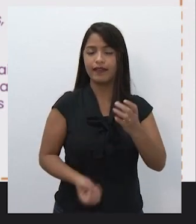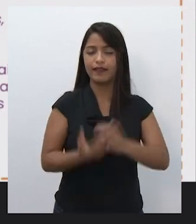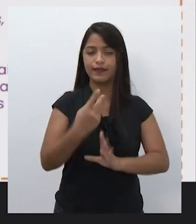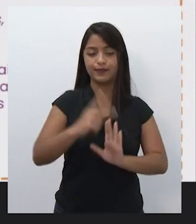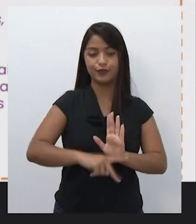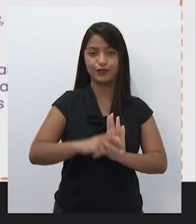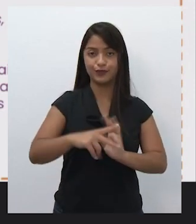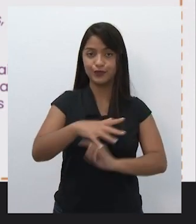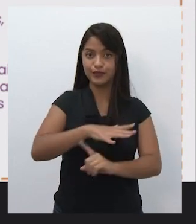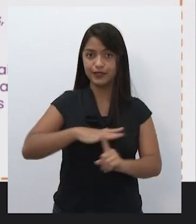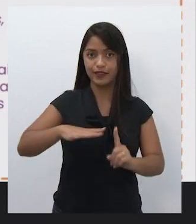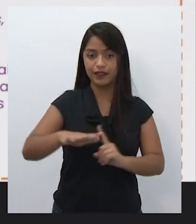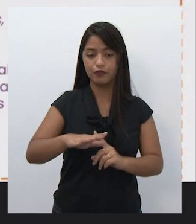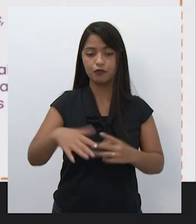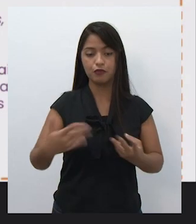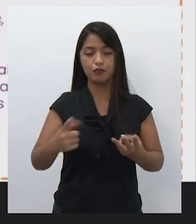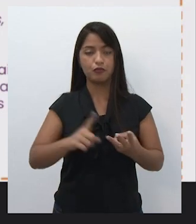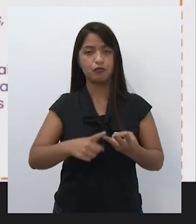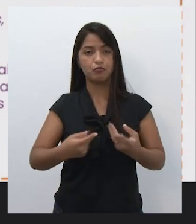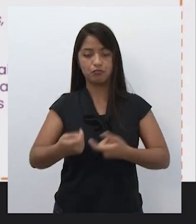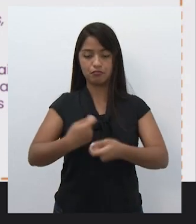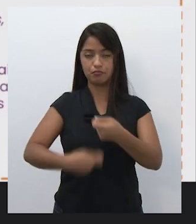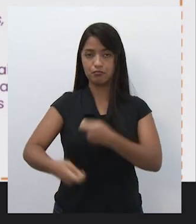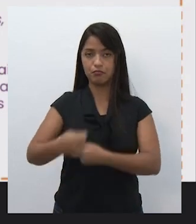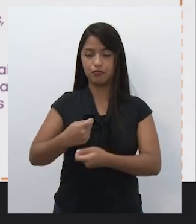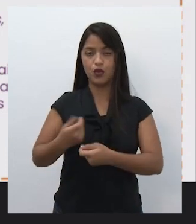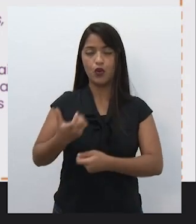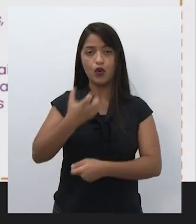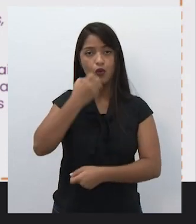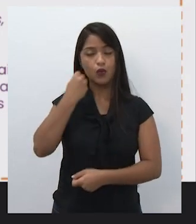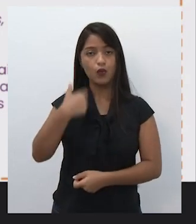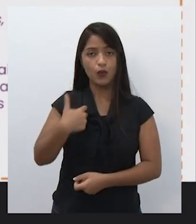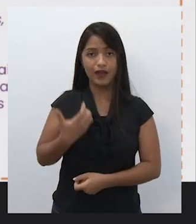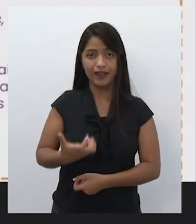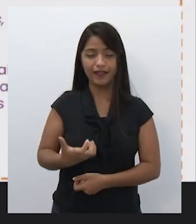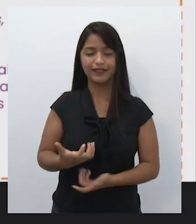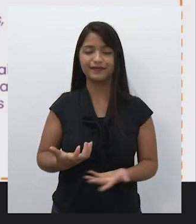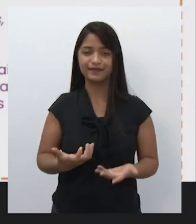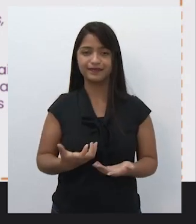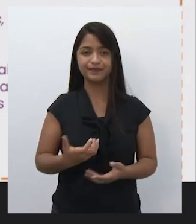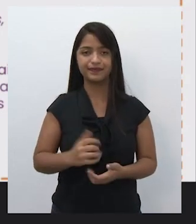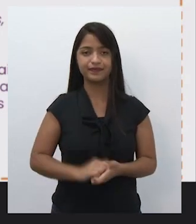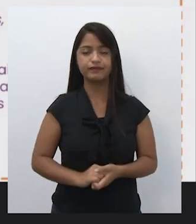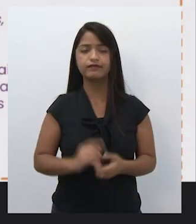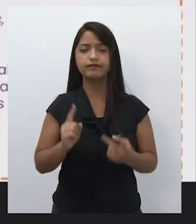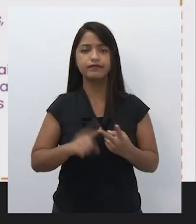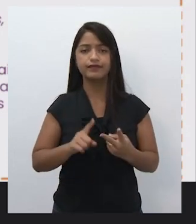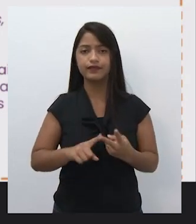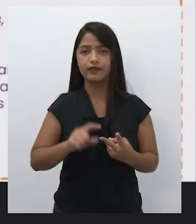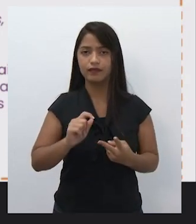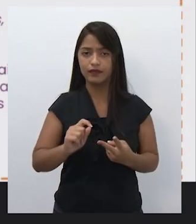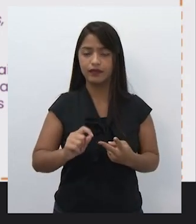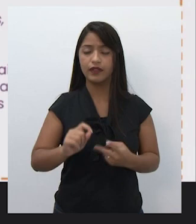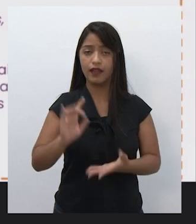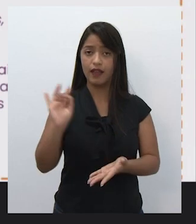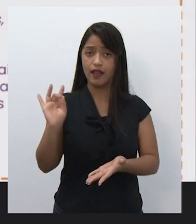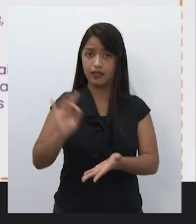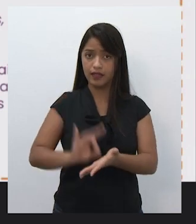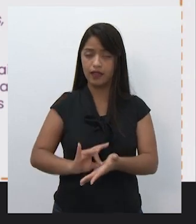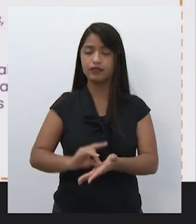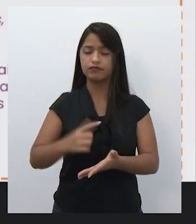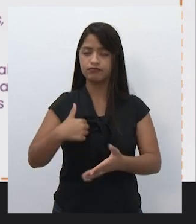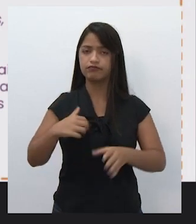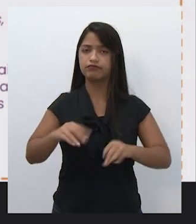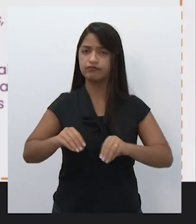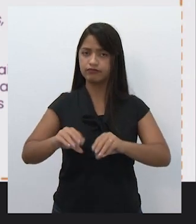negócio lucrativo que eu quero desenvolver, né? A outra coisa é intervir positivamente na realidade. A gente costuma